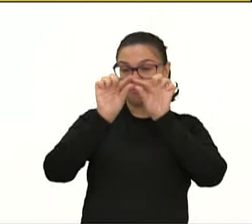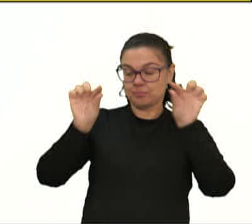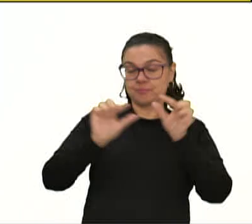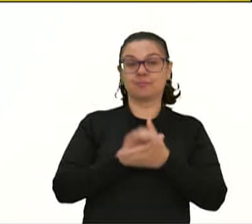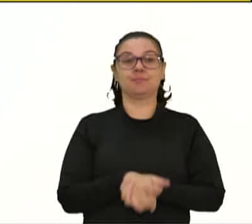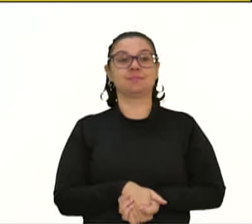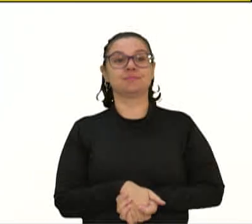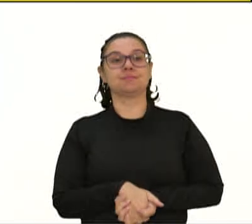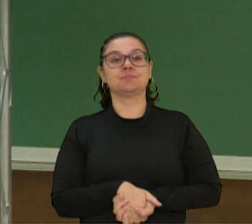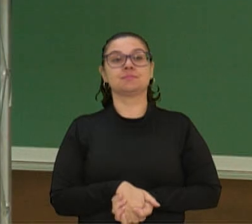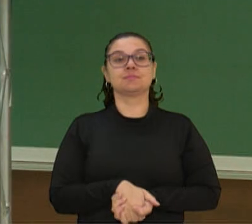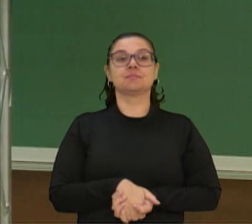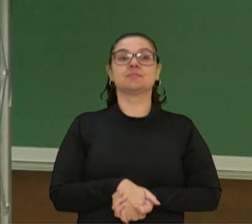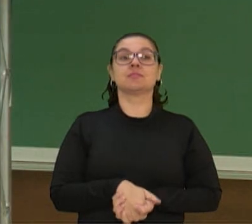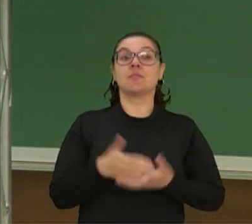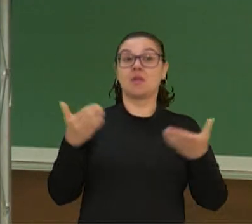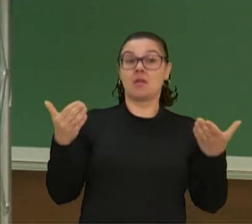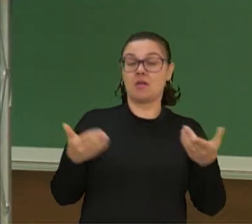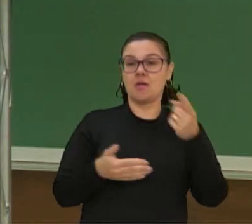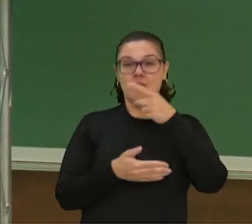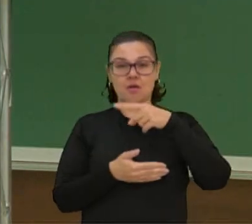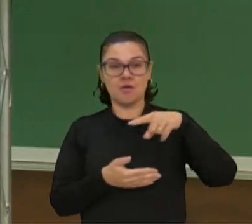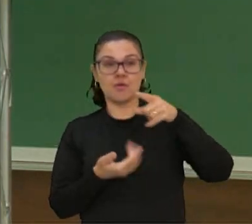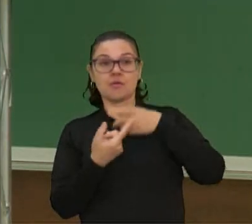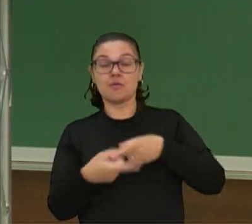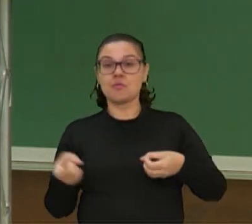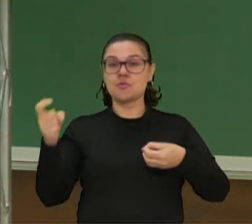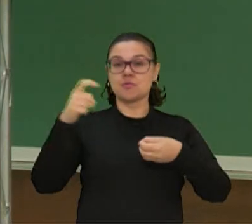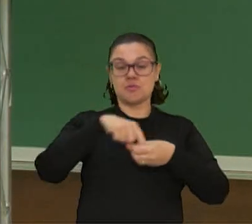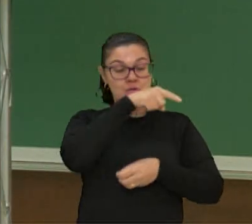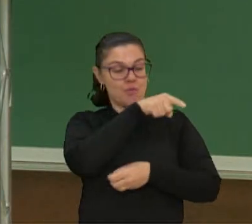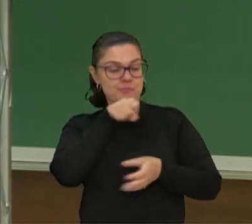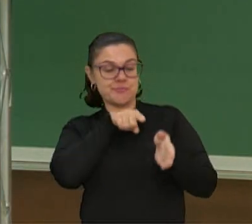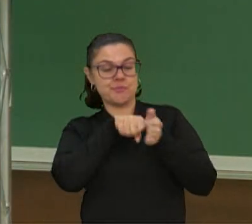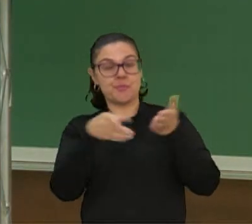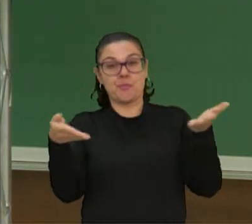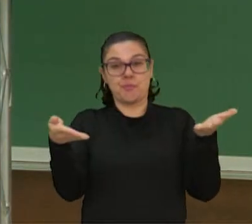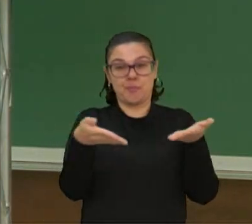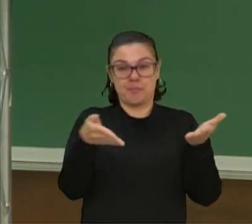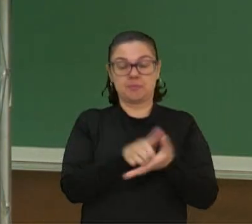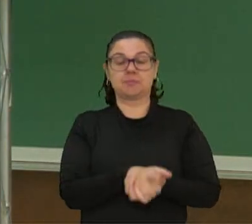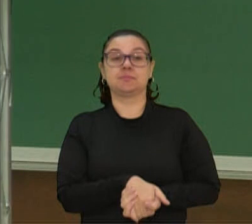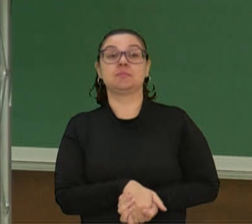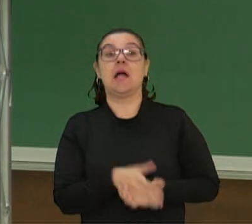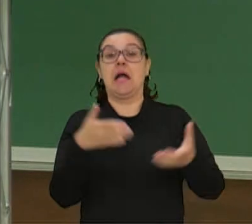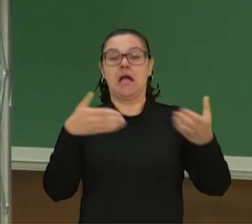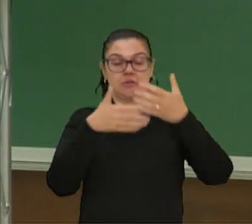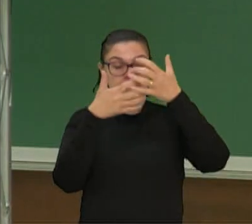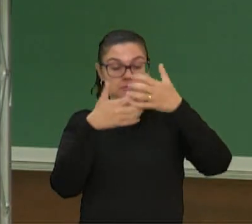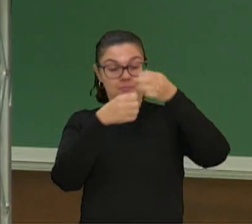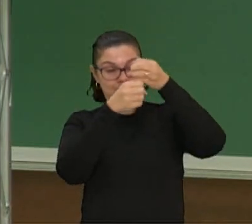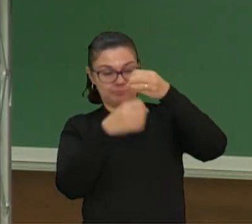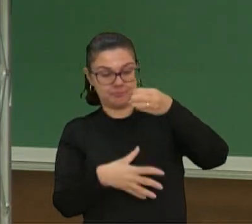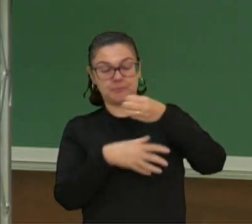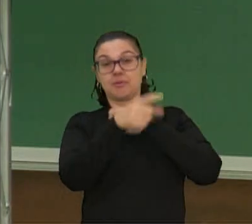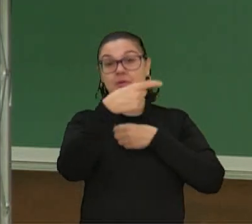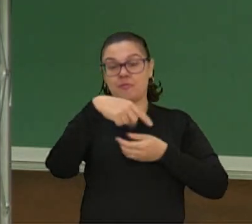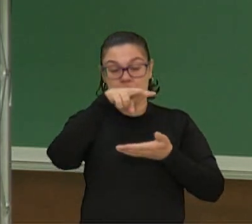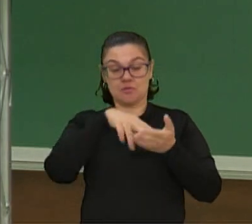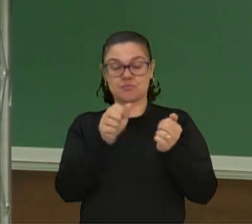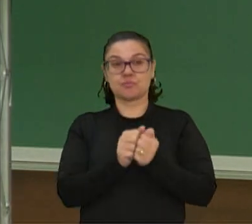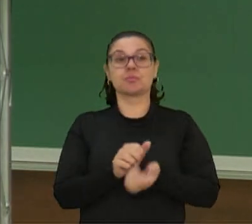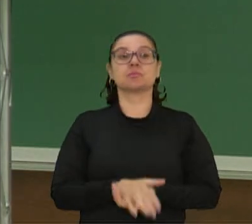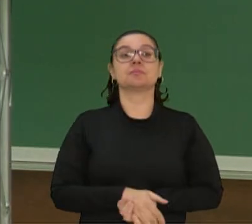período, ok? Vamos então à nossa última questão agora sim, uma questão dissertativa. Vou ler com